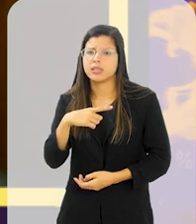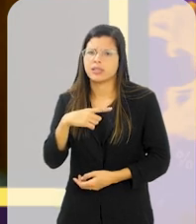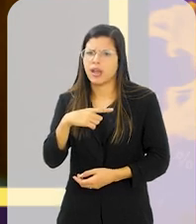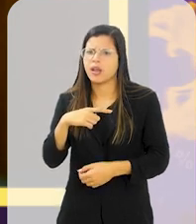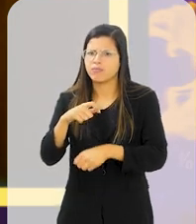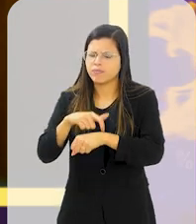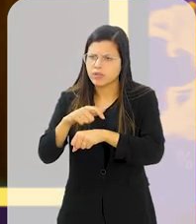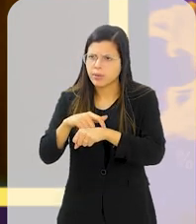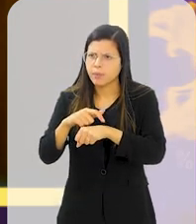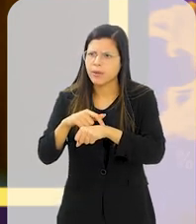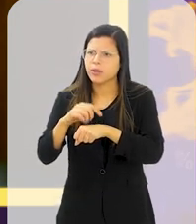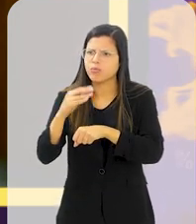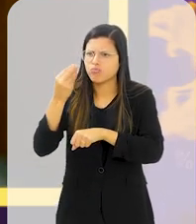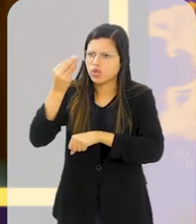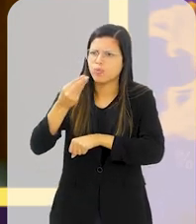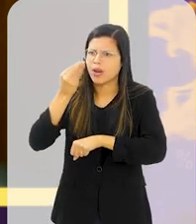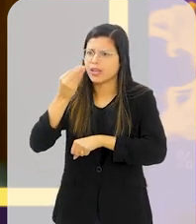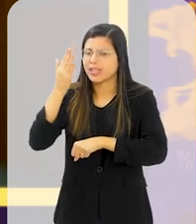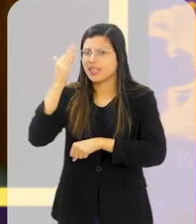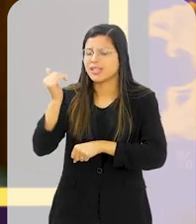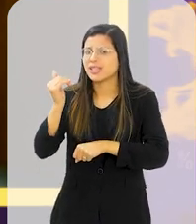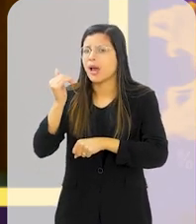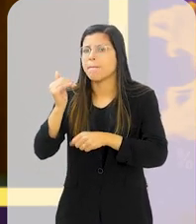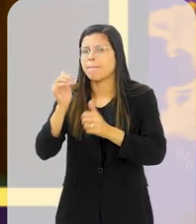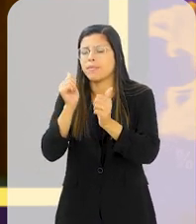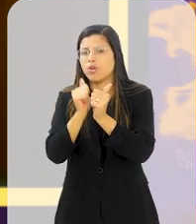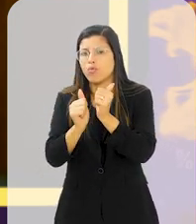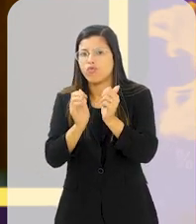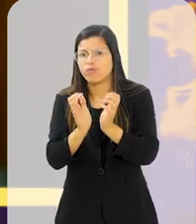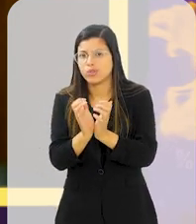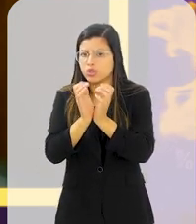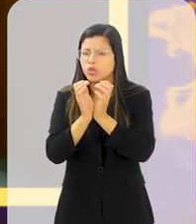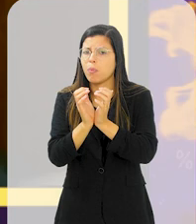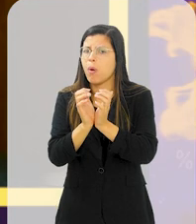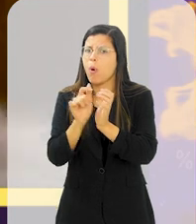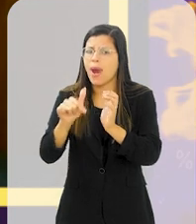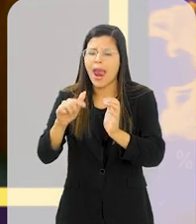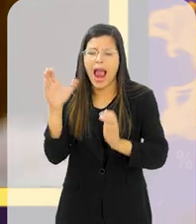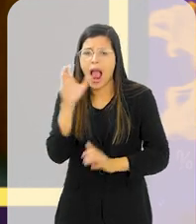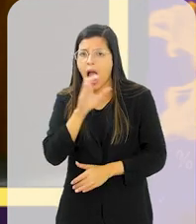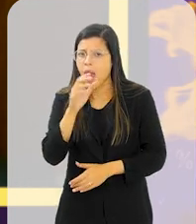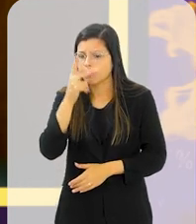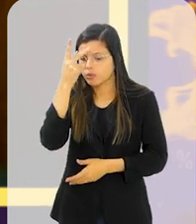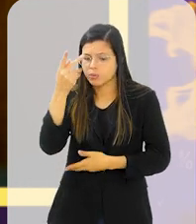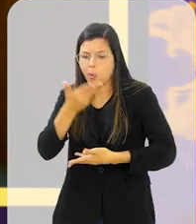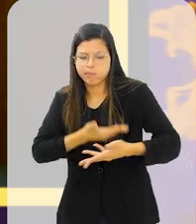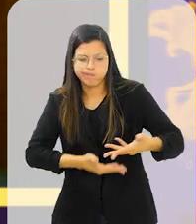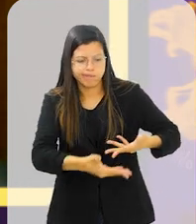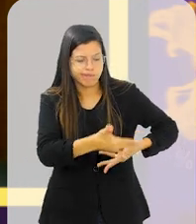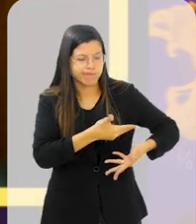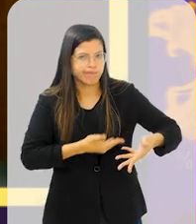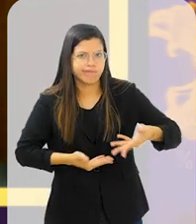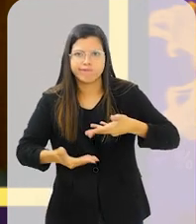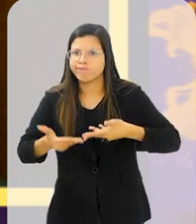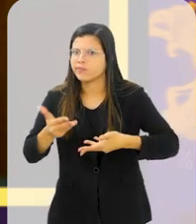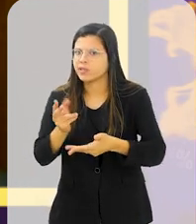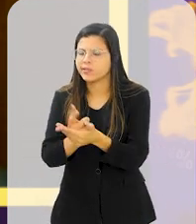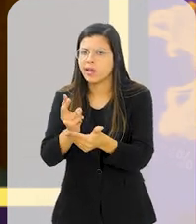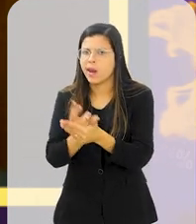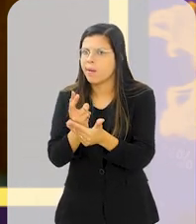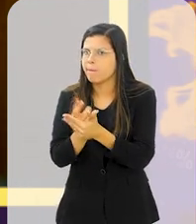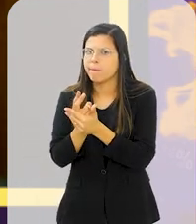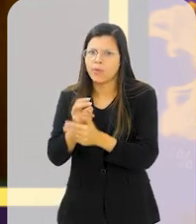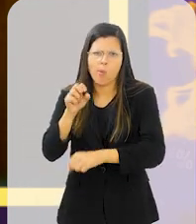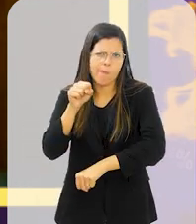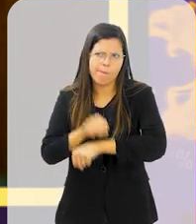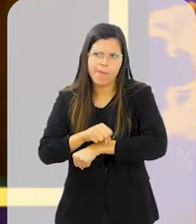Eu também já tenho algum tempinho nisso. A gente sabe que o futebol é dinâmico e as pessoas conversam o tempo todo. Elas dialogam o tempo todo. O